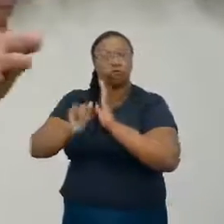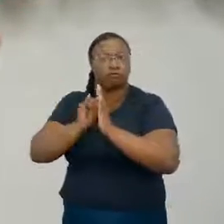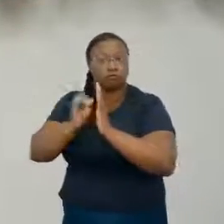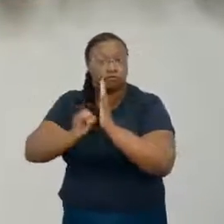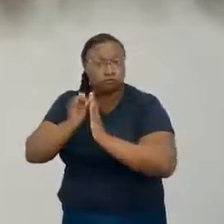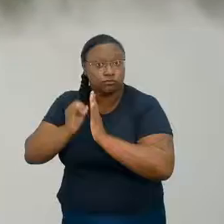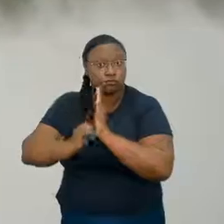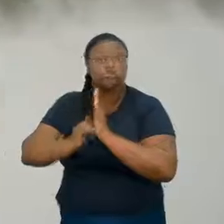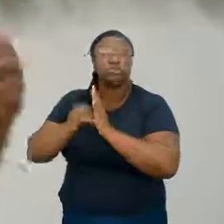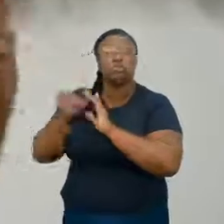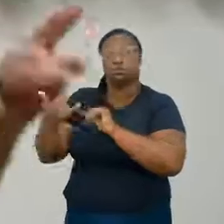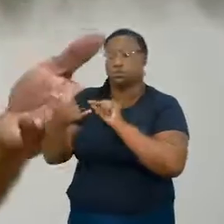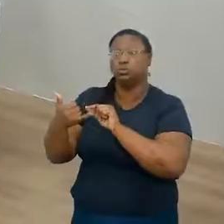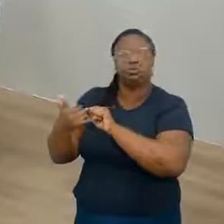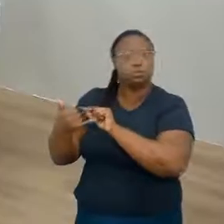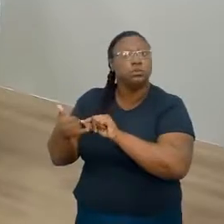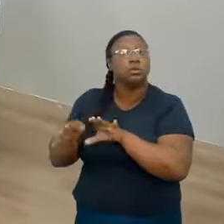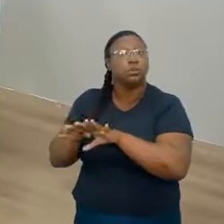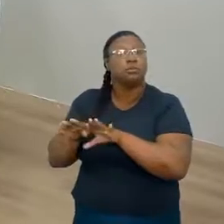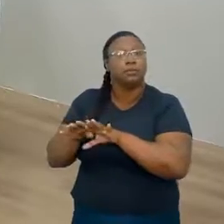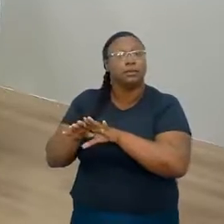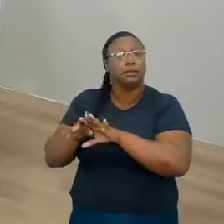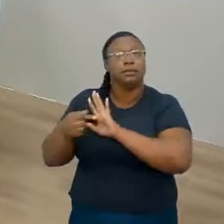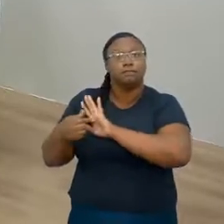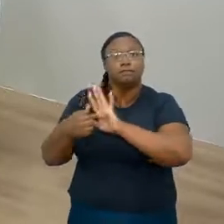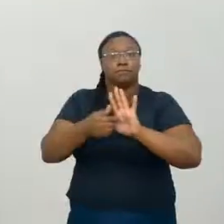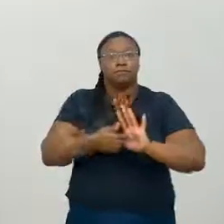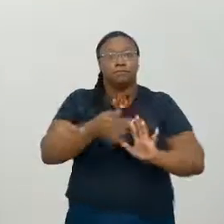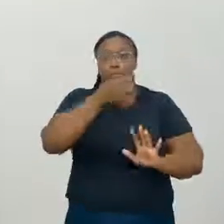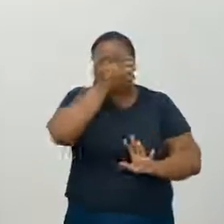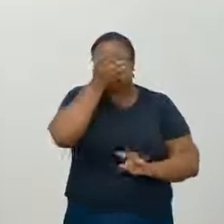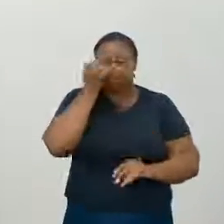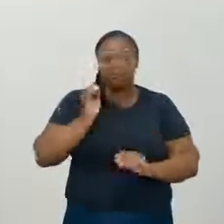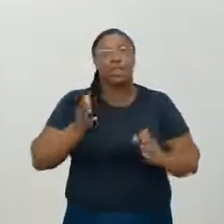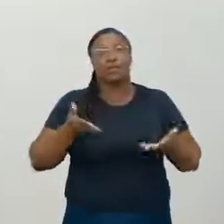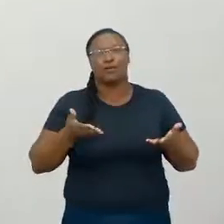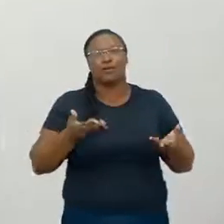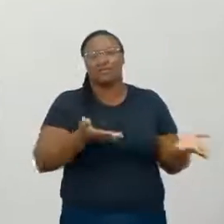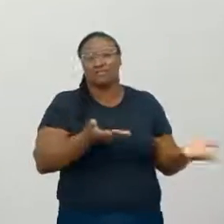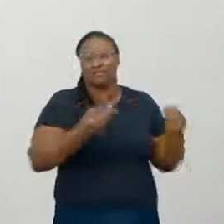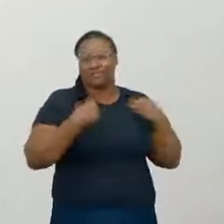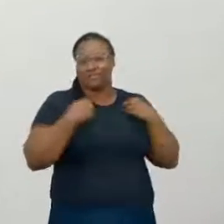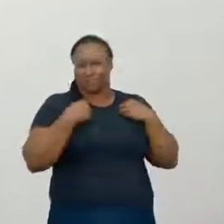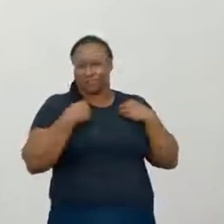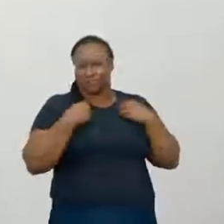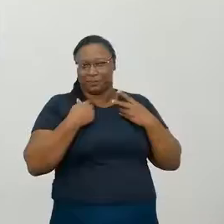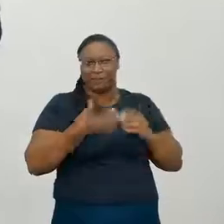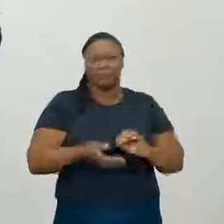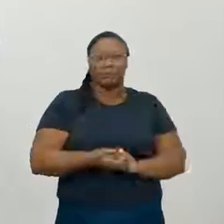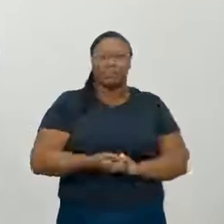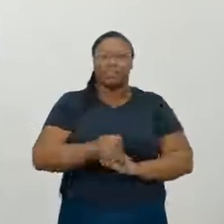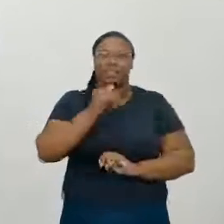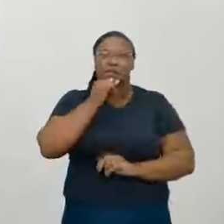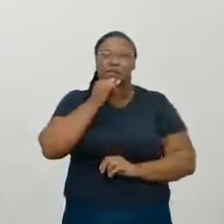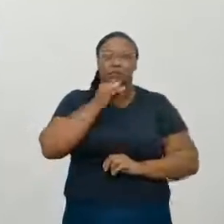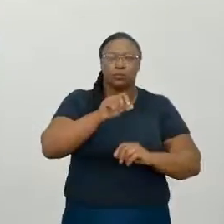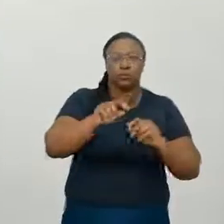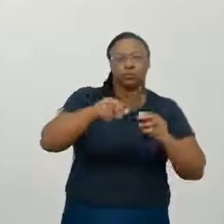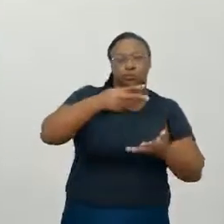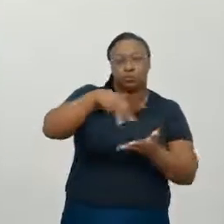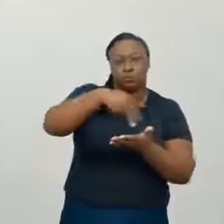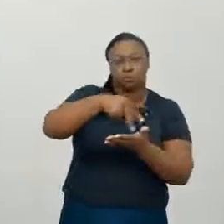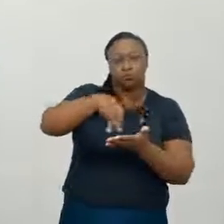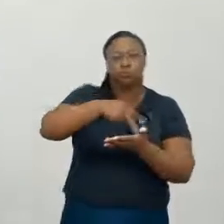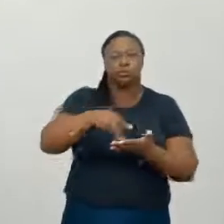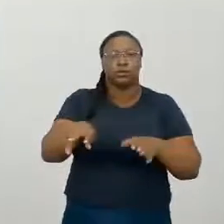próprio celular, sim, isso ser exposto sim, também. Sim, agora eu vou puxar a sardinha para o meu lado, né? Por exemplo, falando da roda de capoeira, né, que é o que a